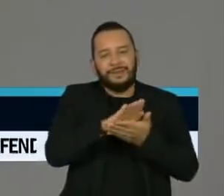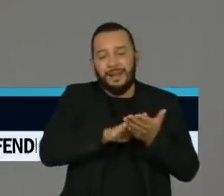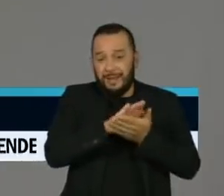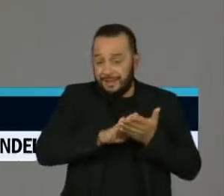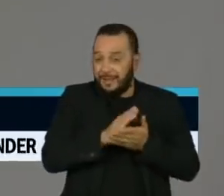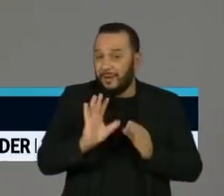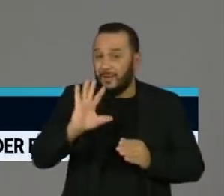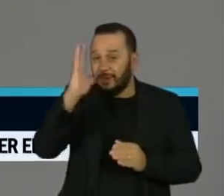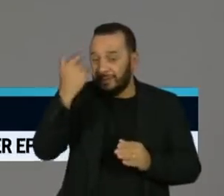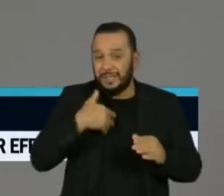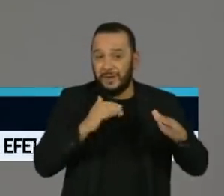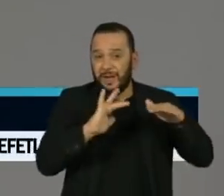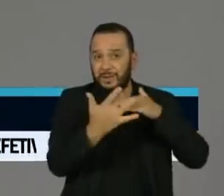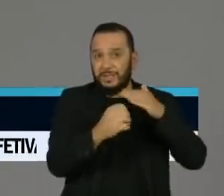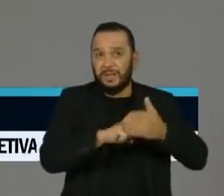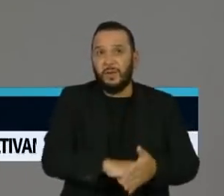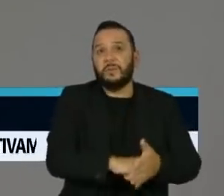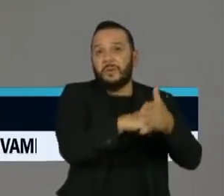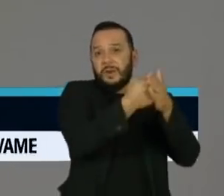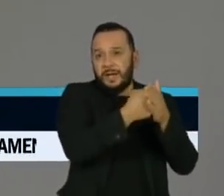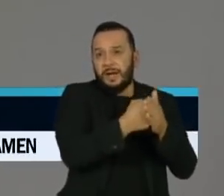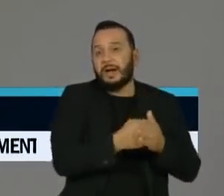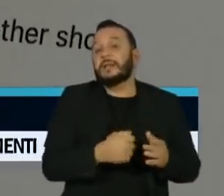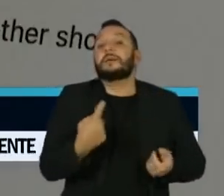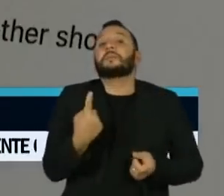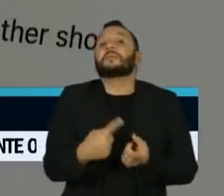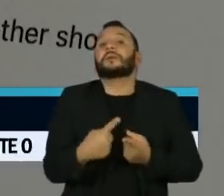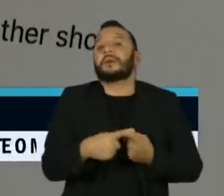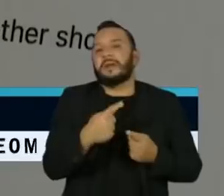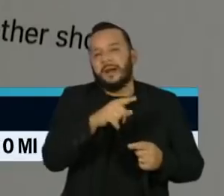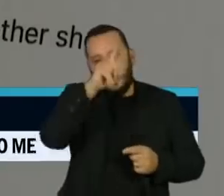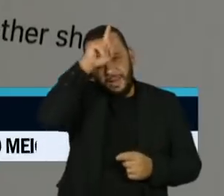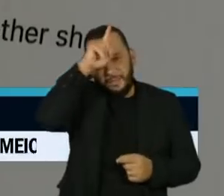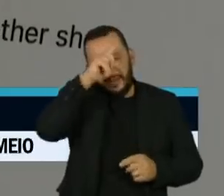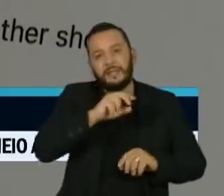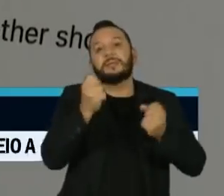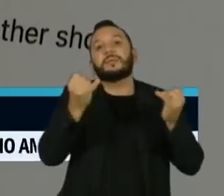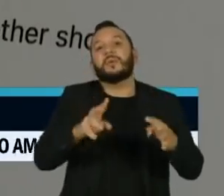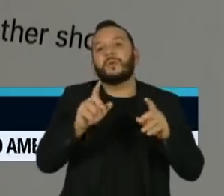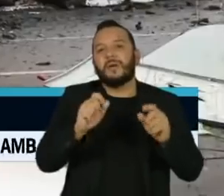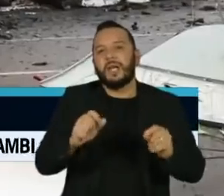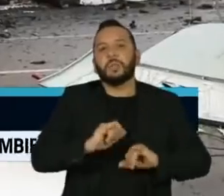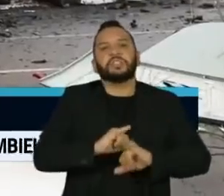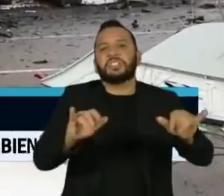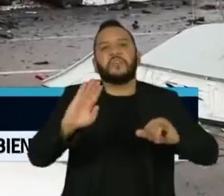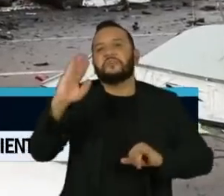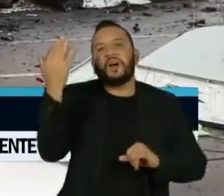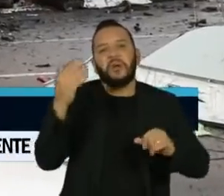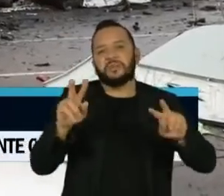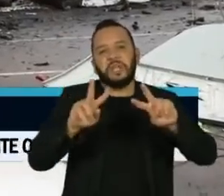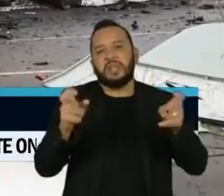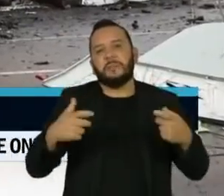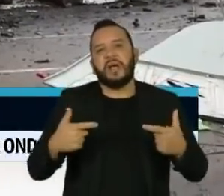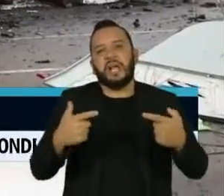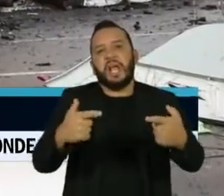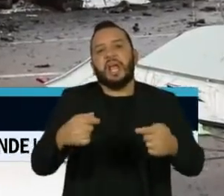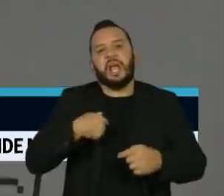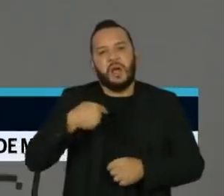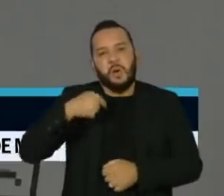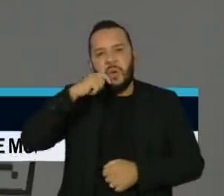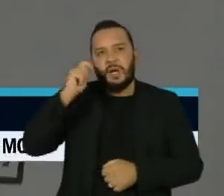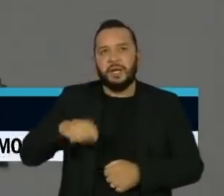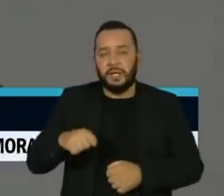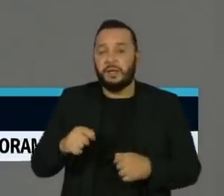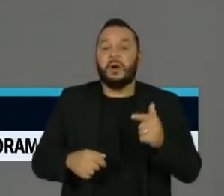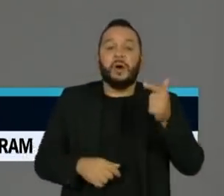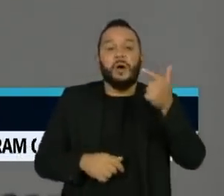russas as redes foram bloqueadas por segundo o kremlin disseminar informações falsas sobre a guerra na Ucrânia outras